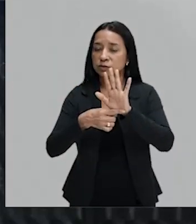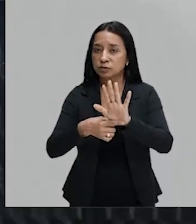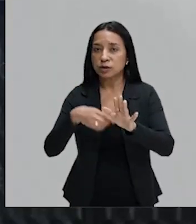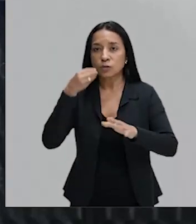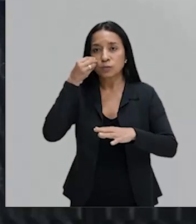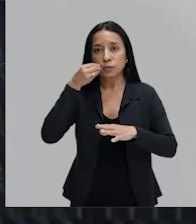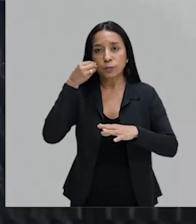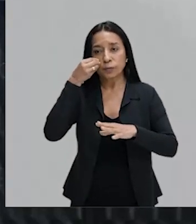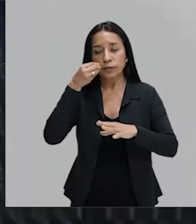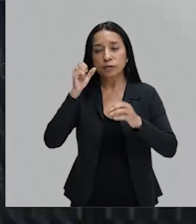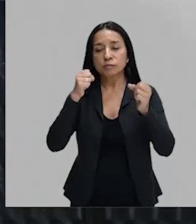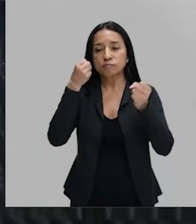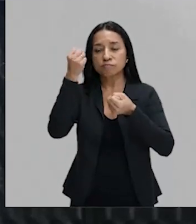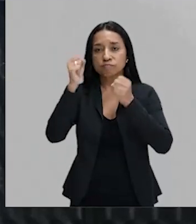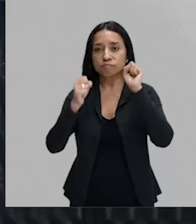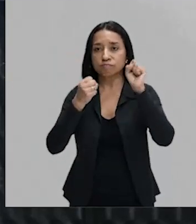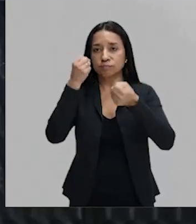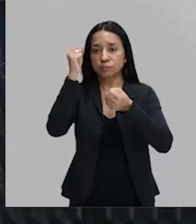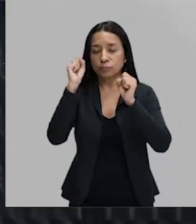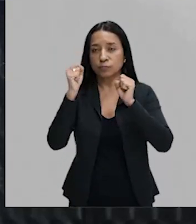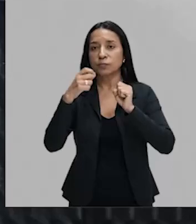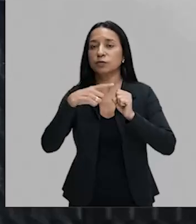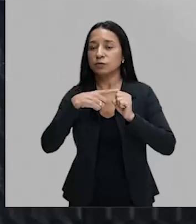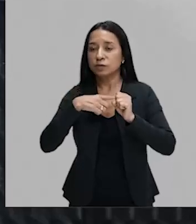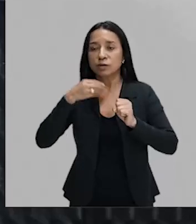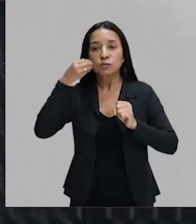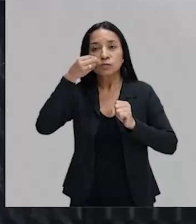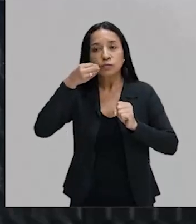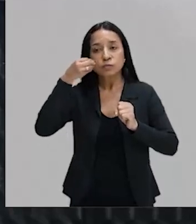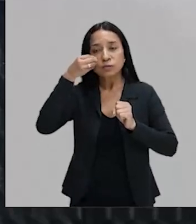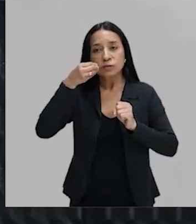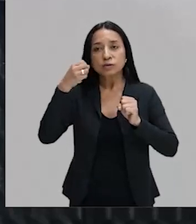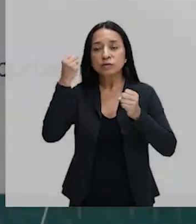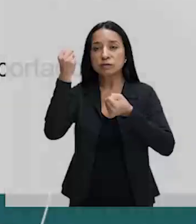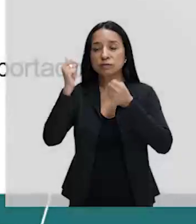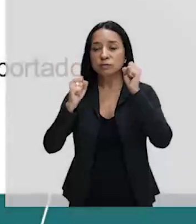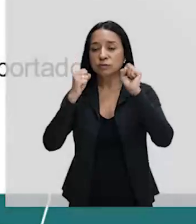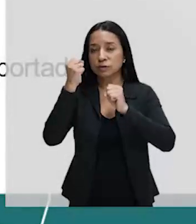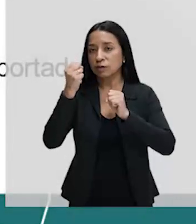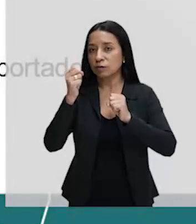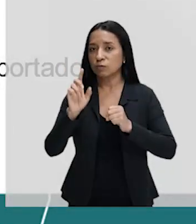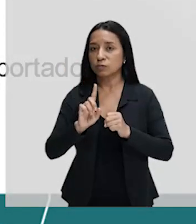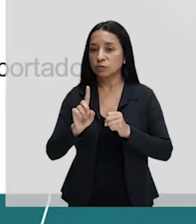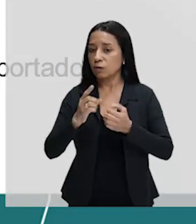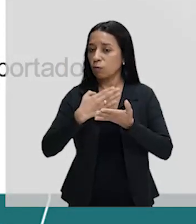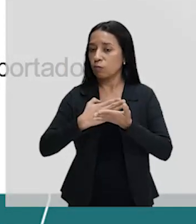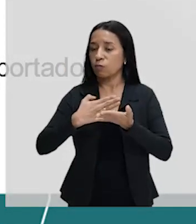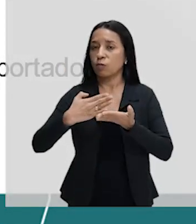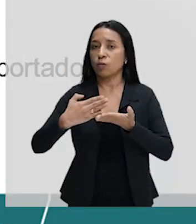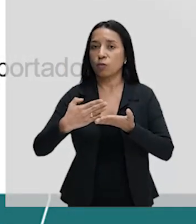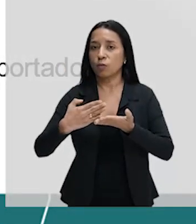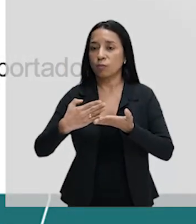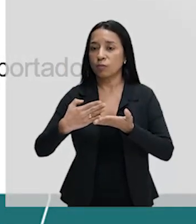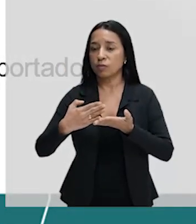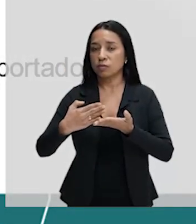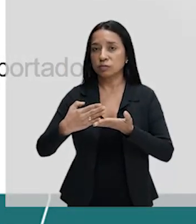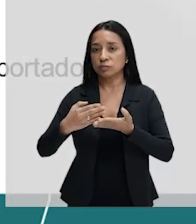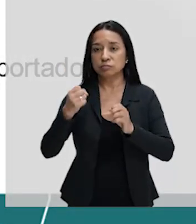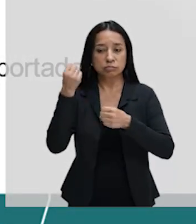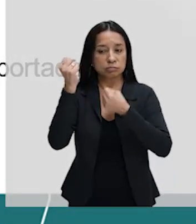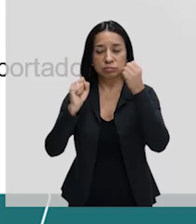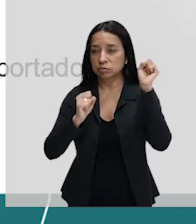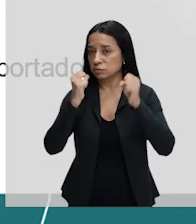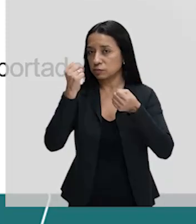experiência industrial. Teremos uma experiência industrial. Não é o início da nossa